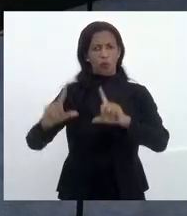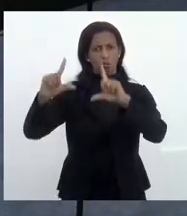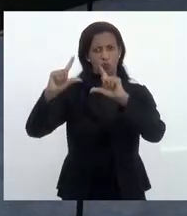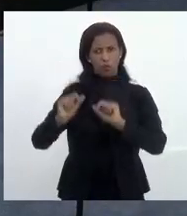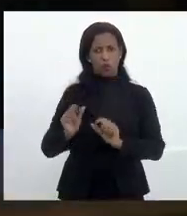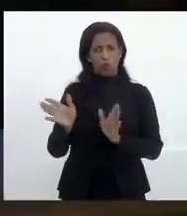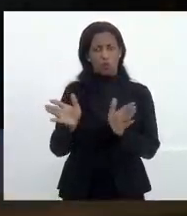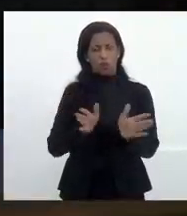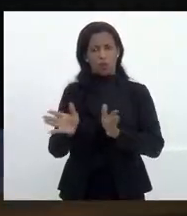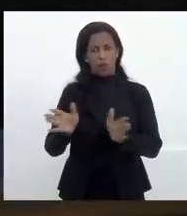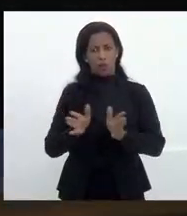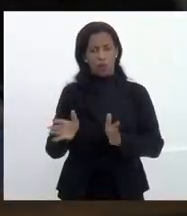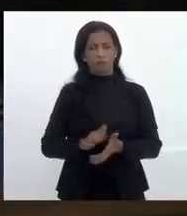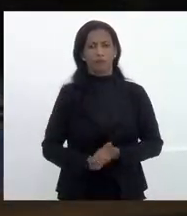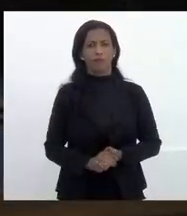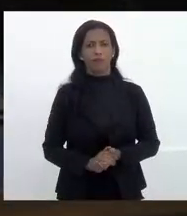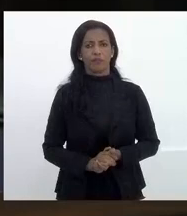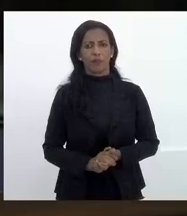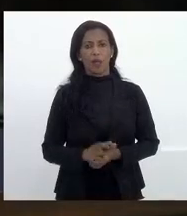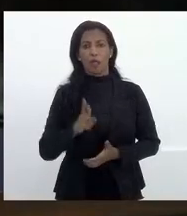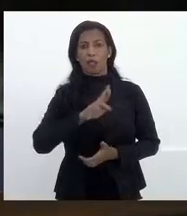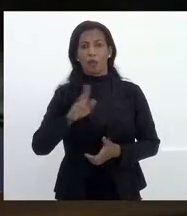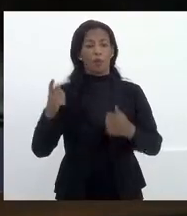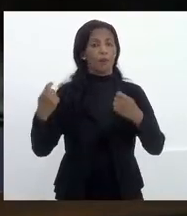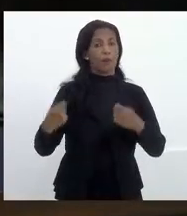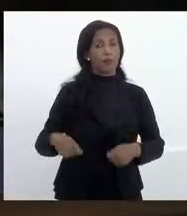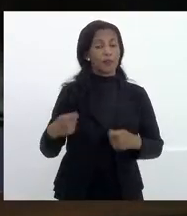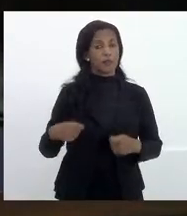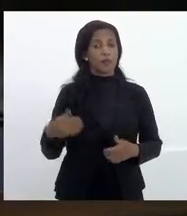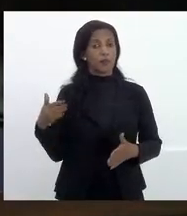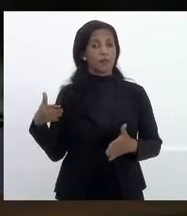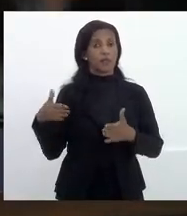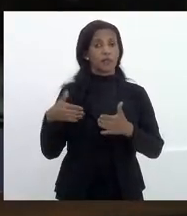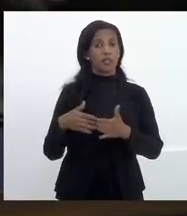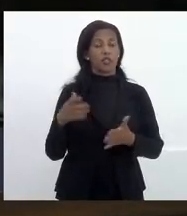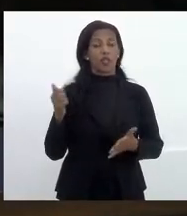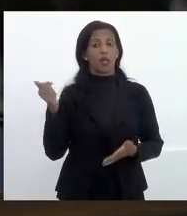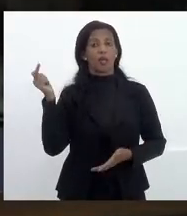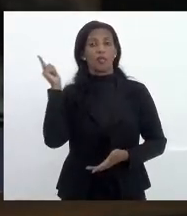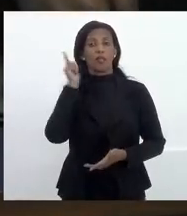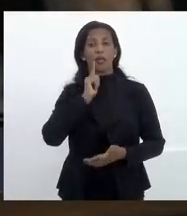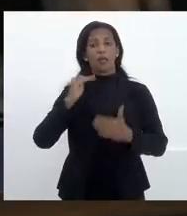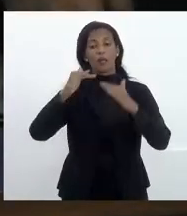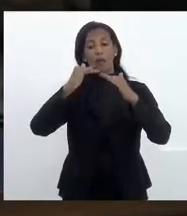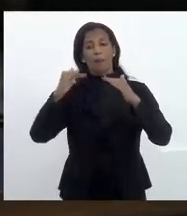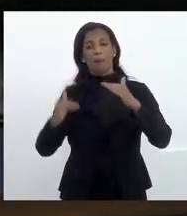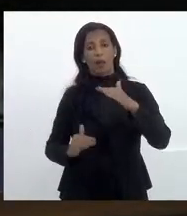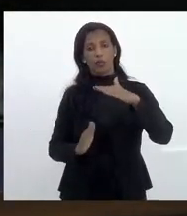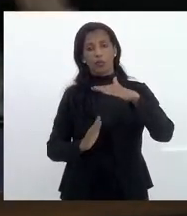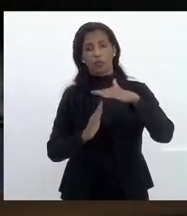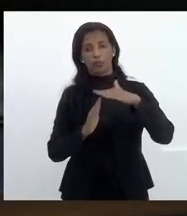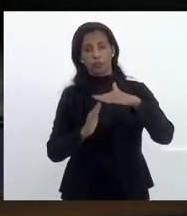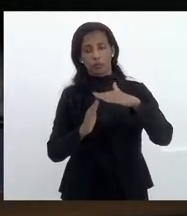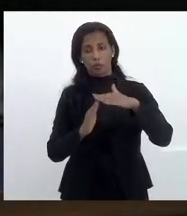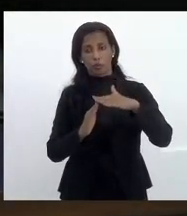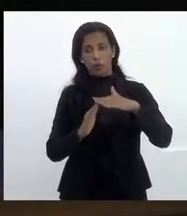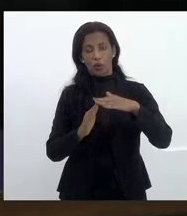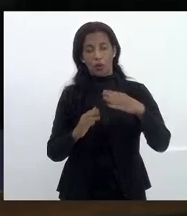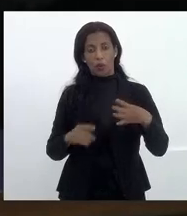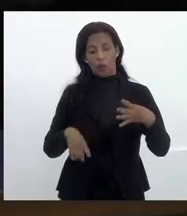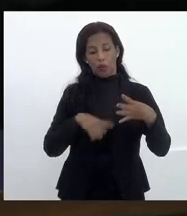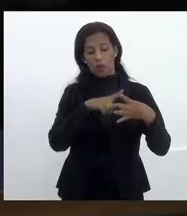regras de transição Deputado é não é necessário para achar quem ganha abaixo do teto porque de